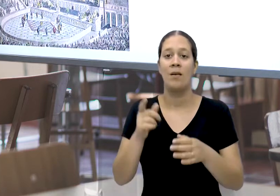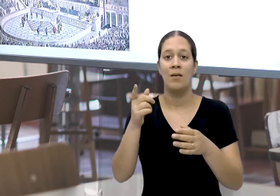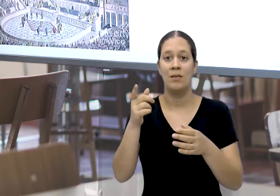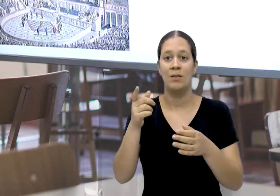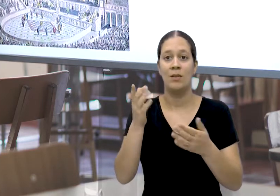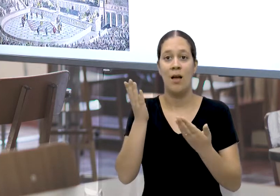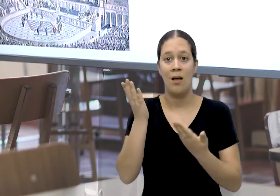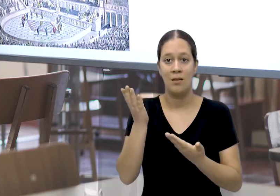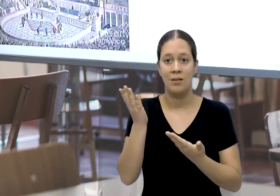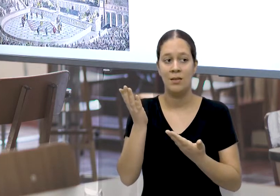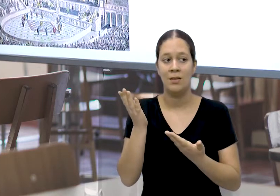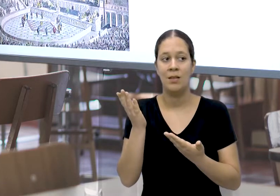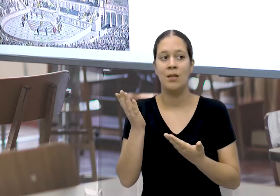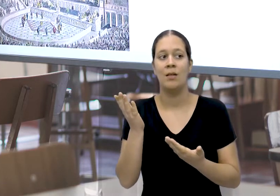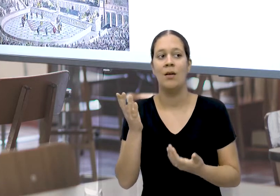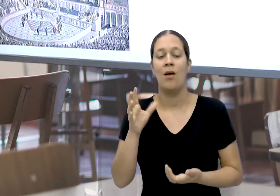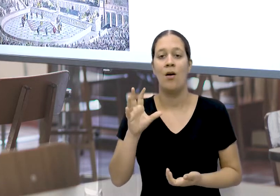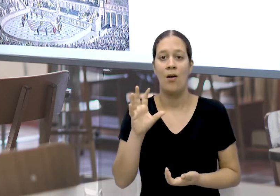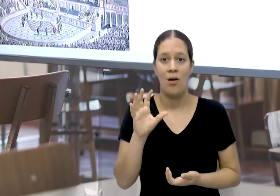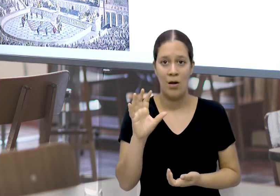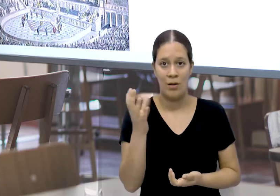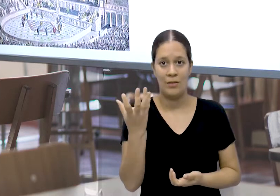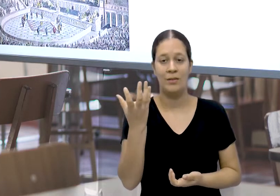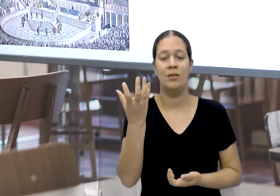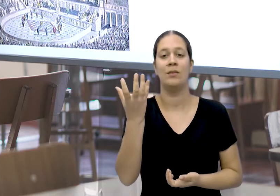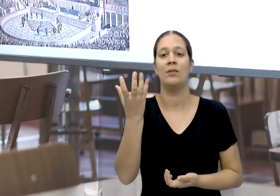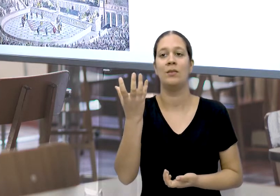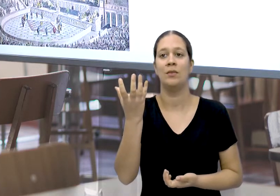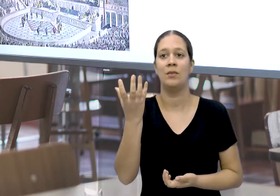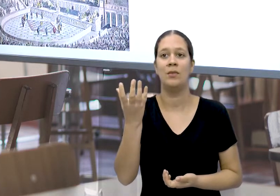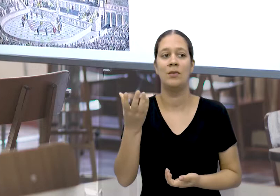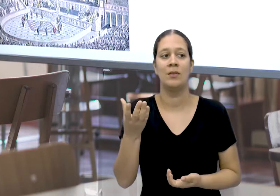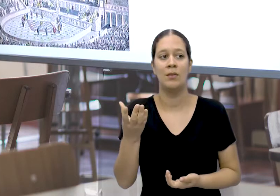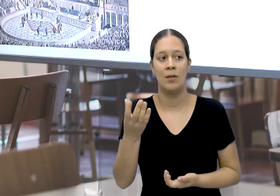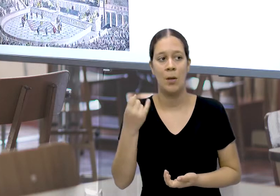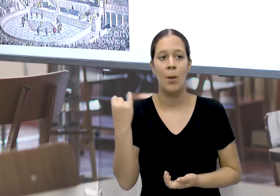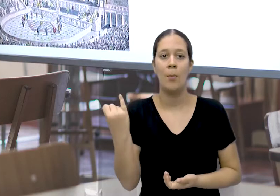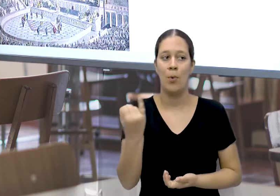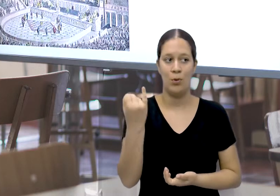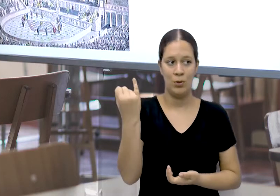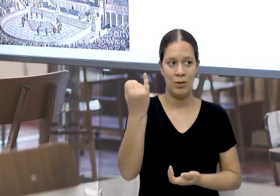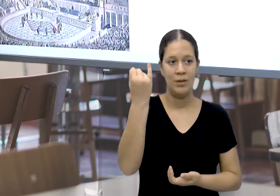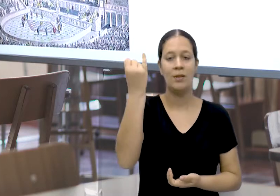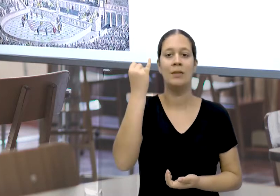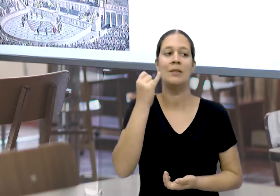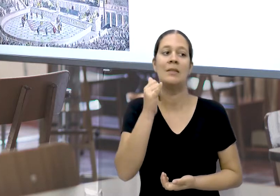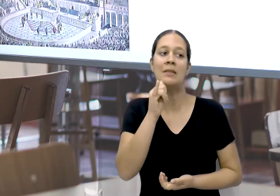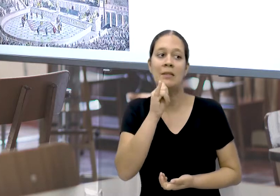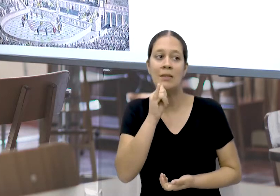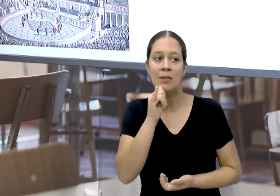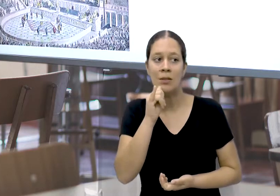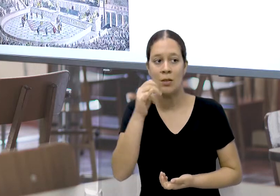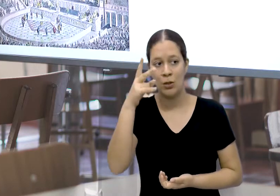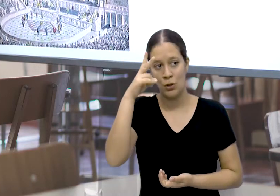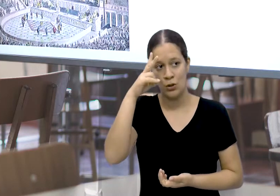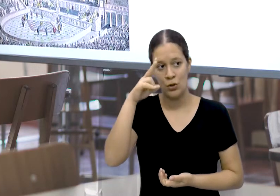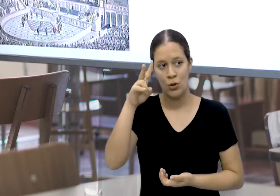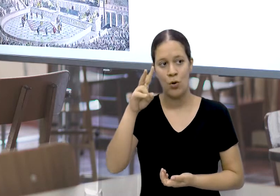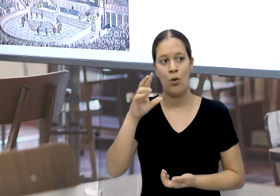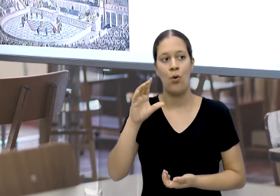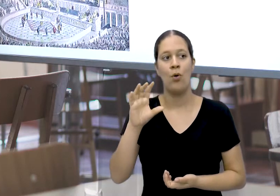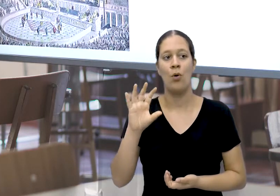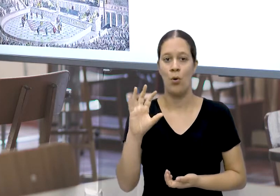um bode, ou por sacrifício, ou para festejar. E as pessoas ficavam, não gosto disso. Era um